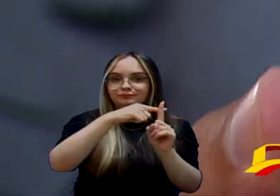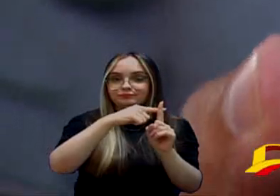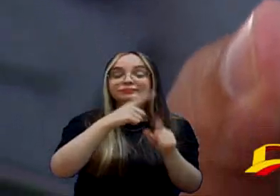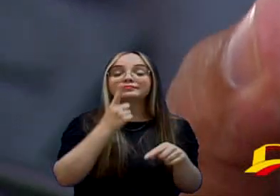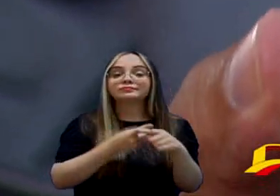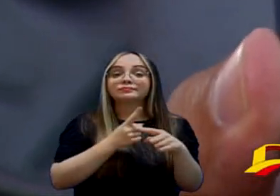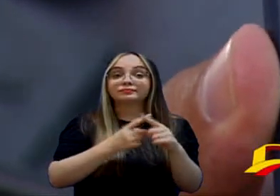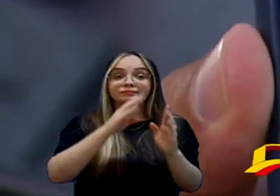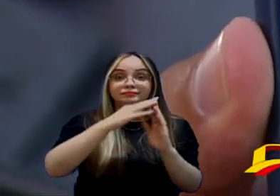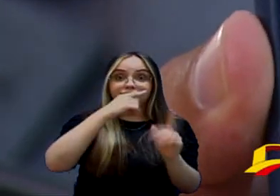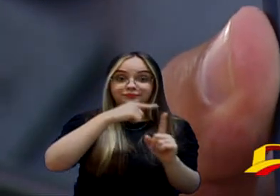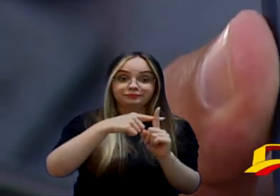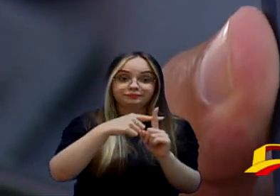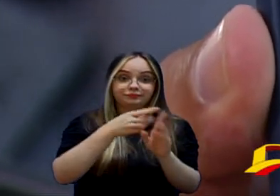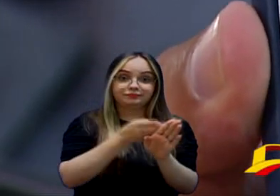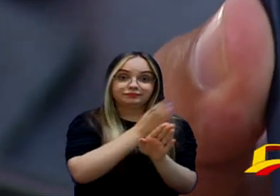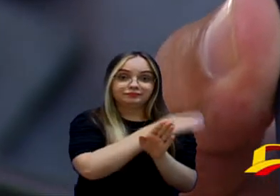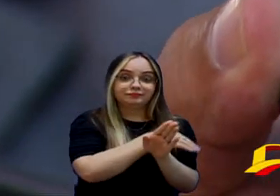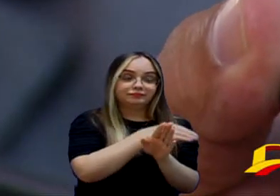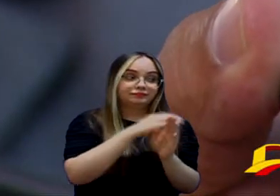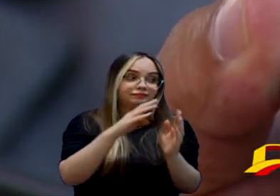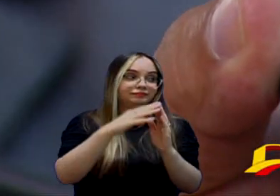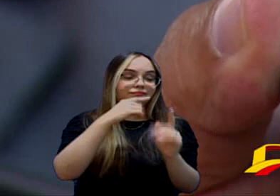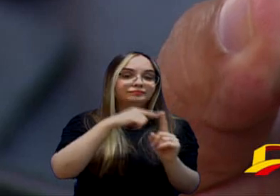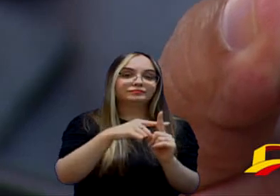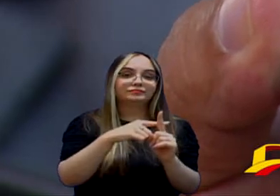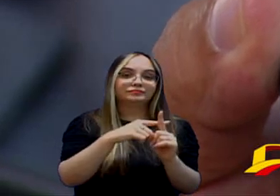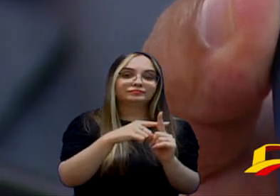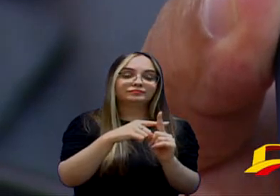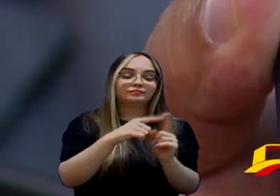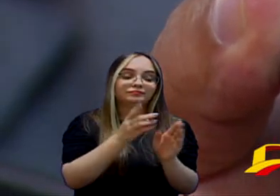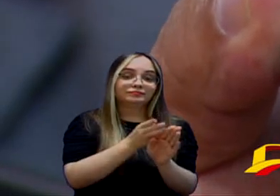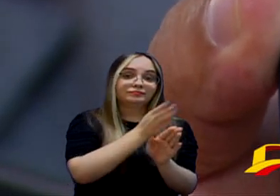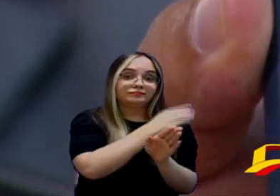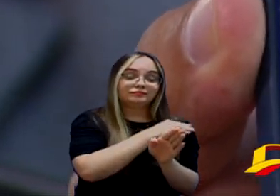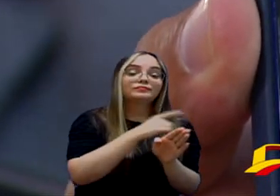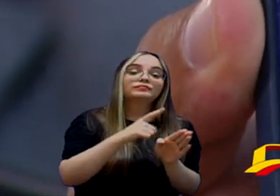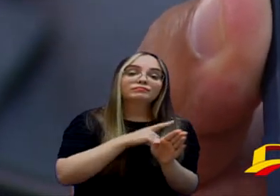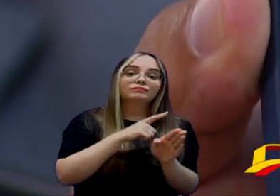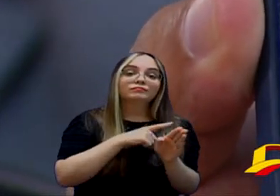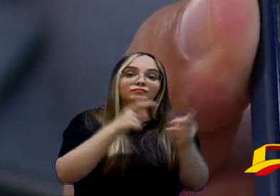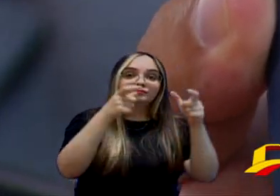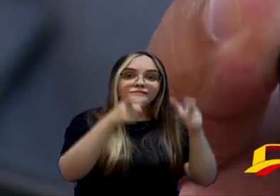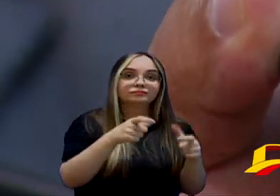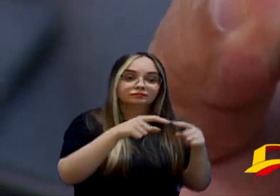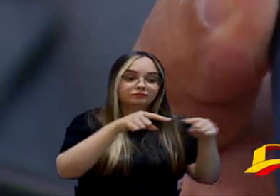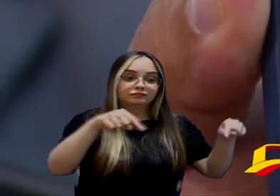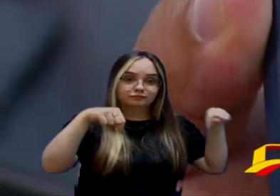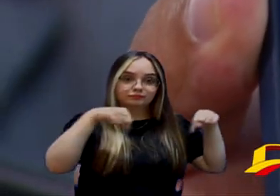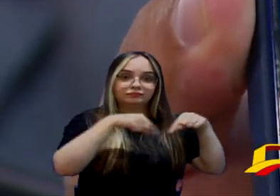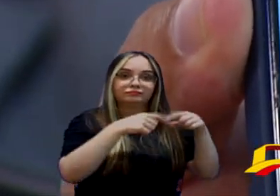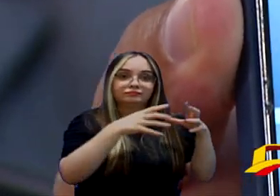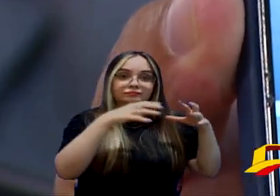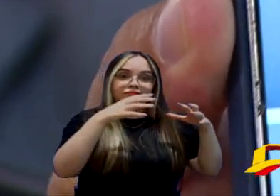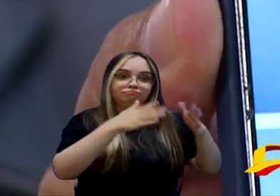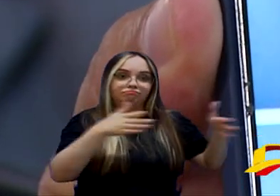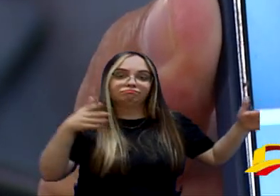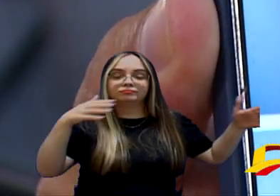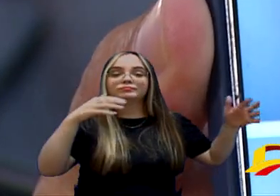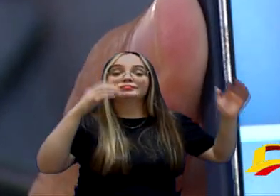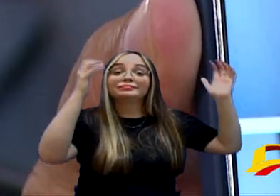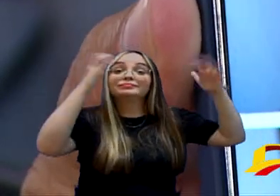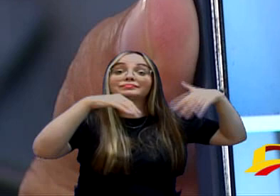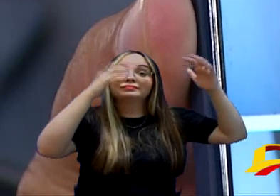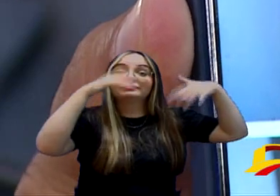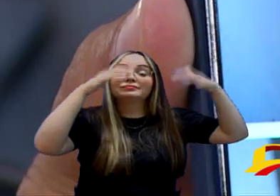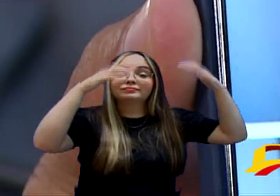atrás da igreja ali nós Comunidade Nossa Senhora do Desterro existe um grande loteamento e quando chove esse